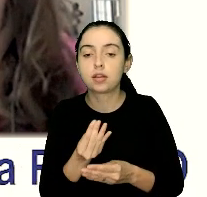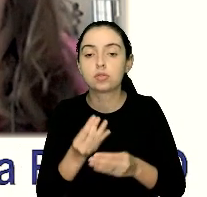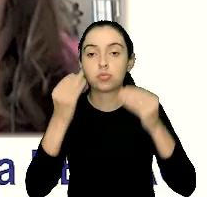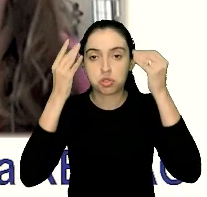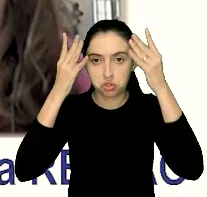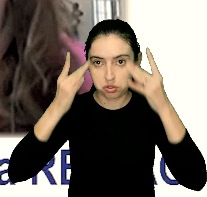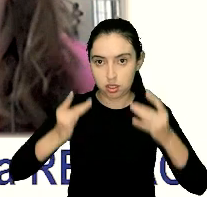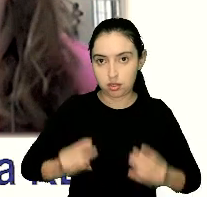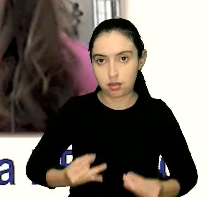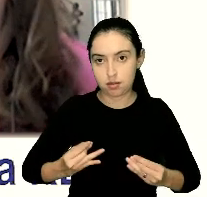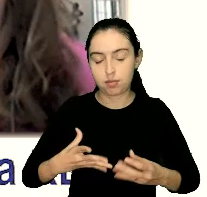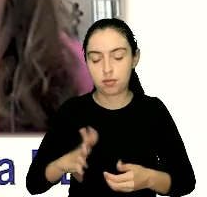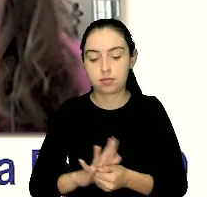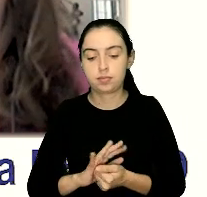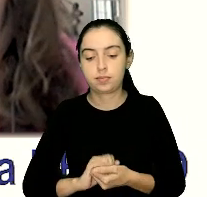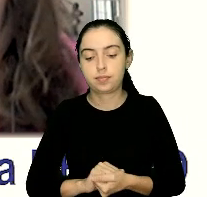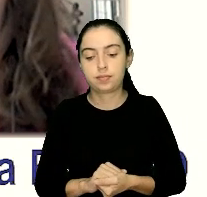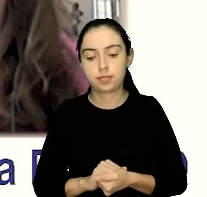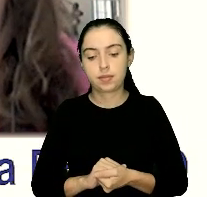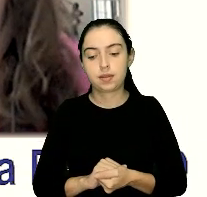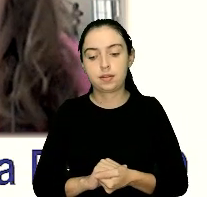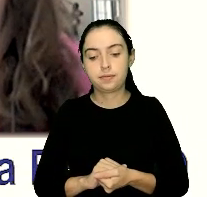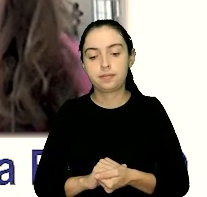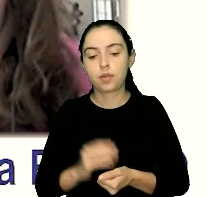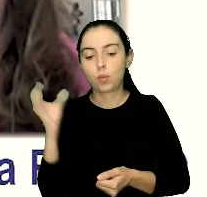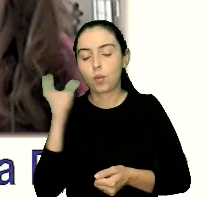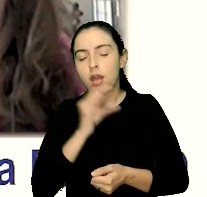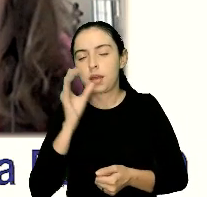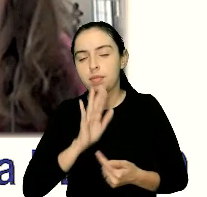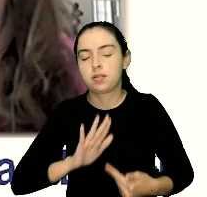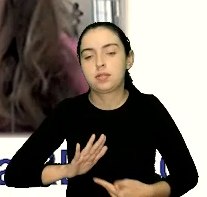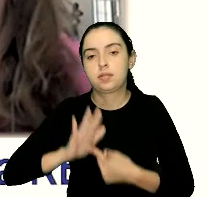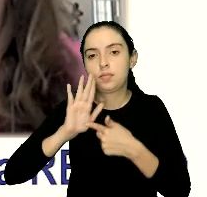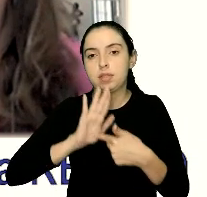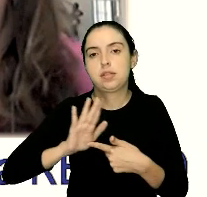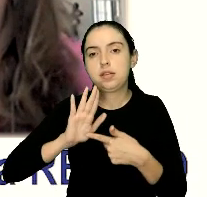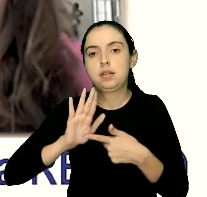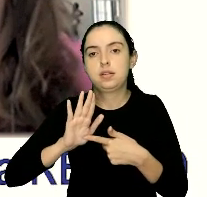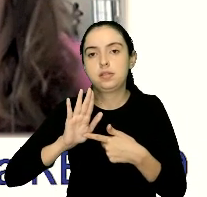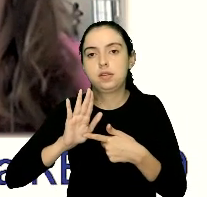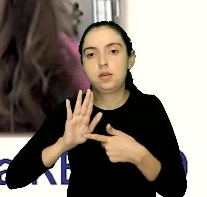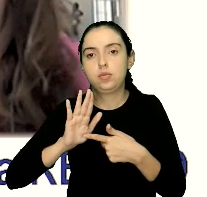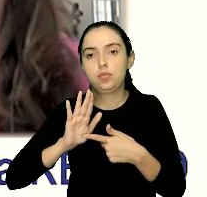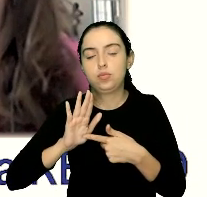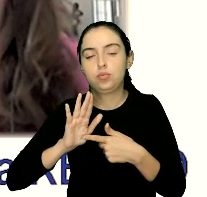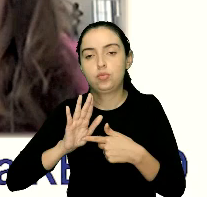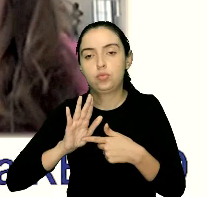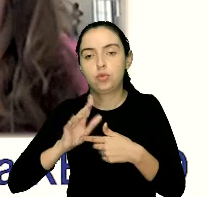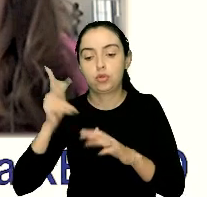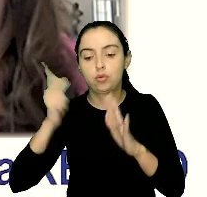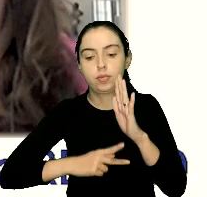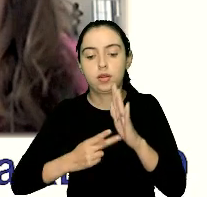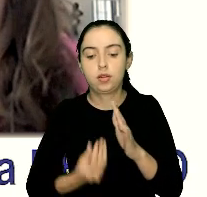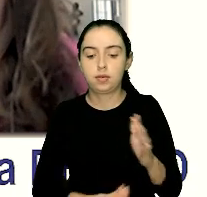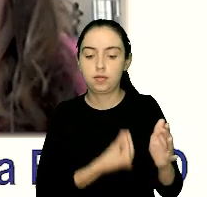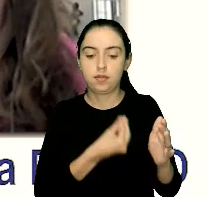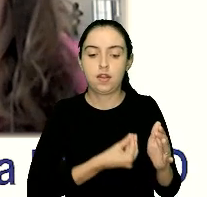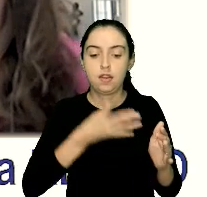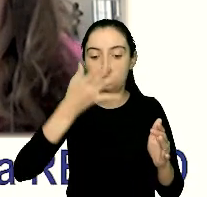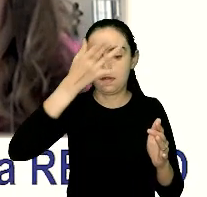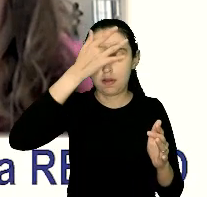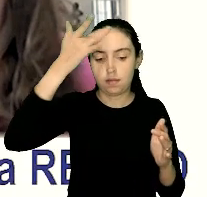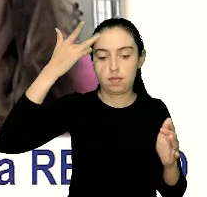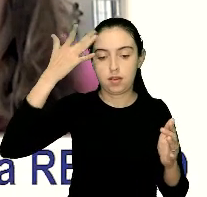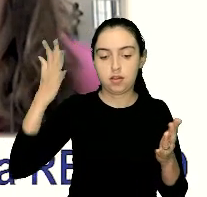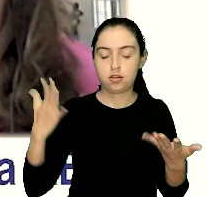e farão uma breve exposição do programa Vivamente. Então, estão com a palavra pela